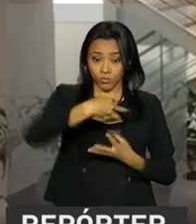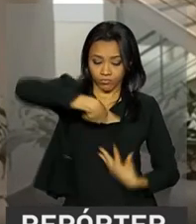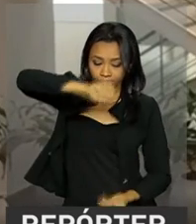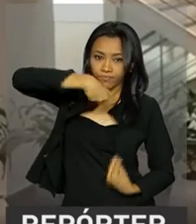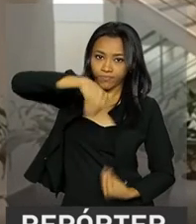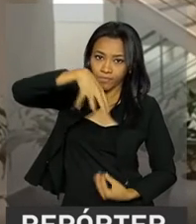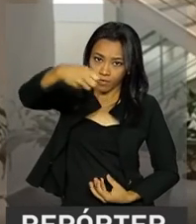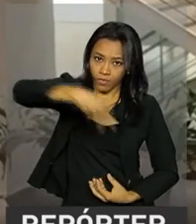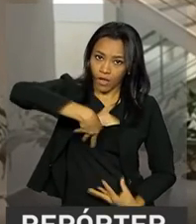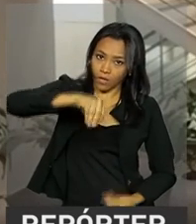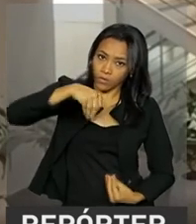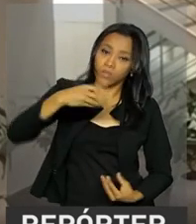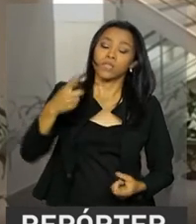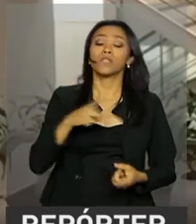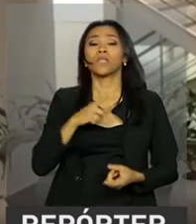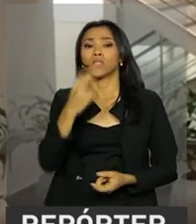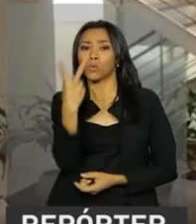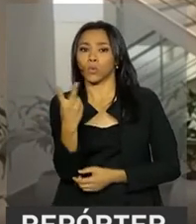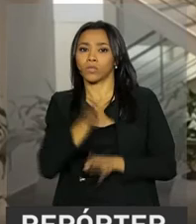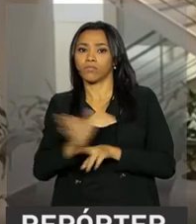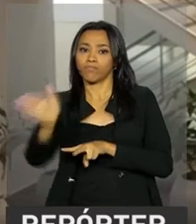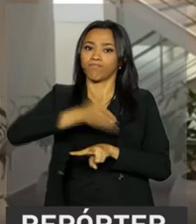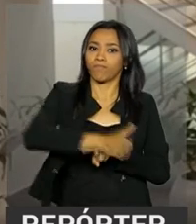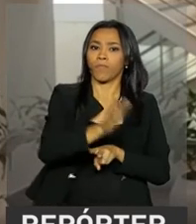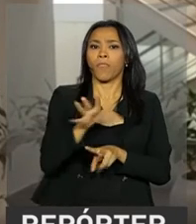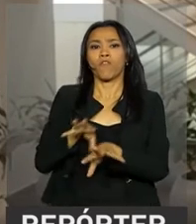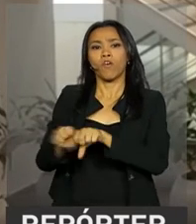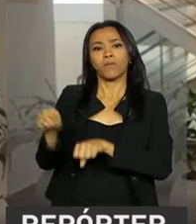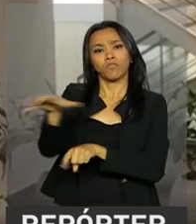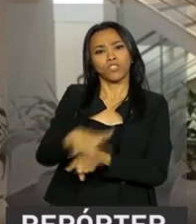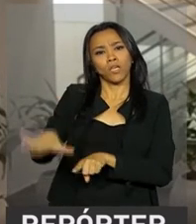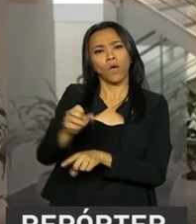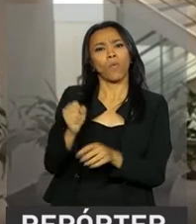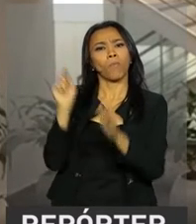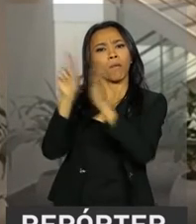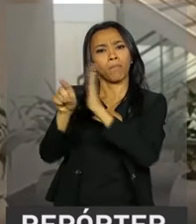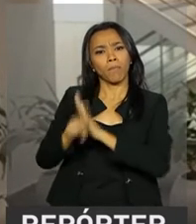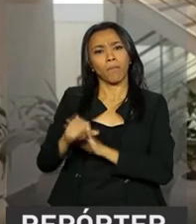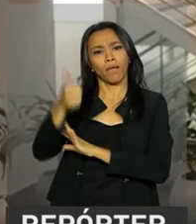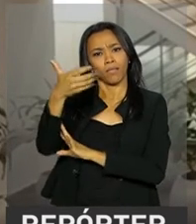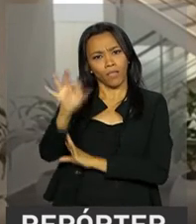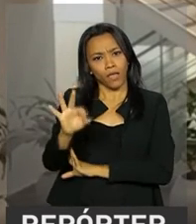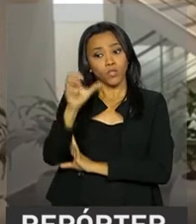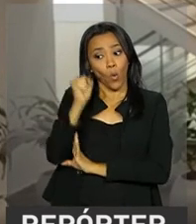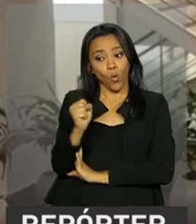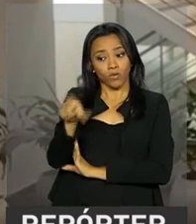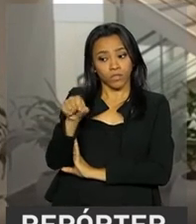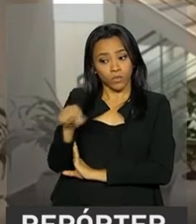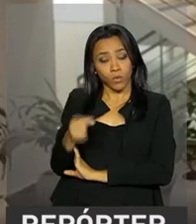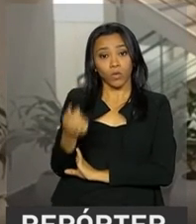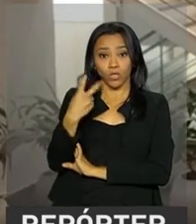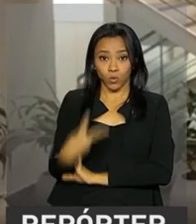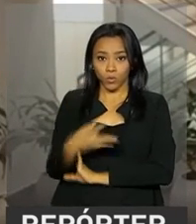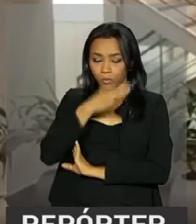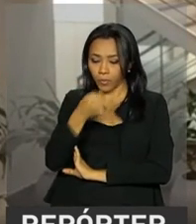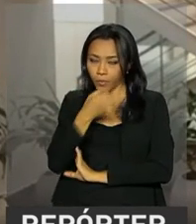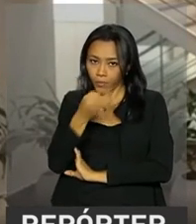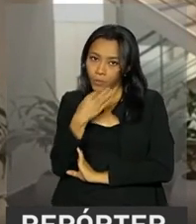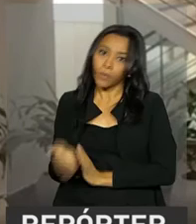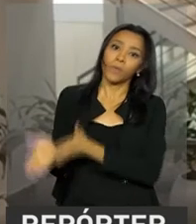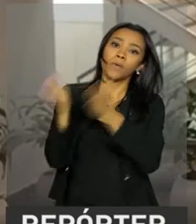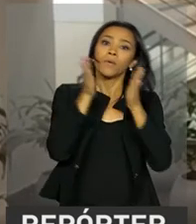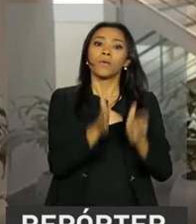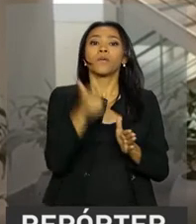prova do ENADE tem duas partes, a de formação geral, com 10 questões, sendo 8 de múltipla escolha e 2 discursivas, e